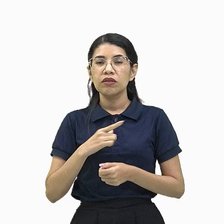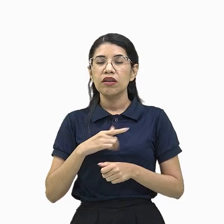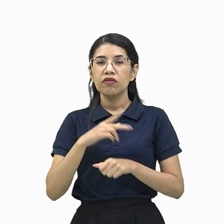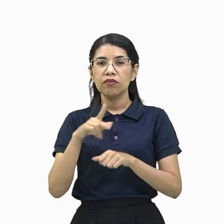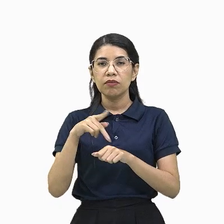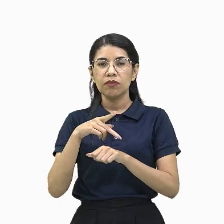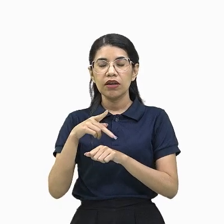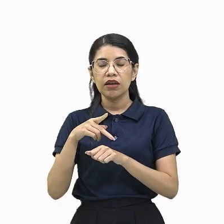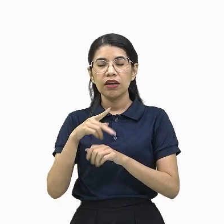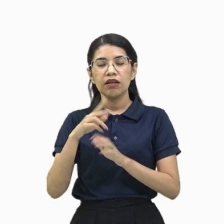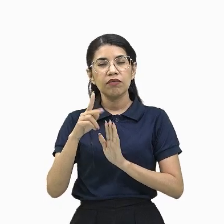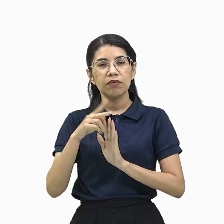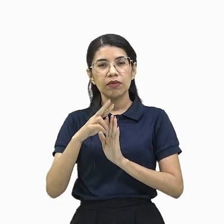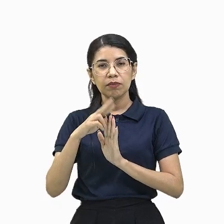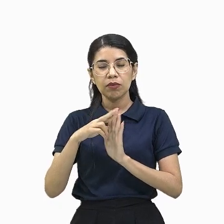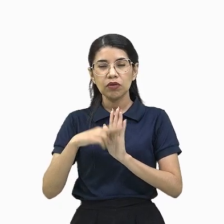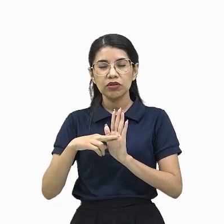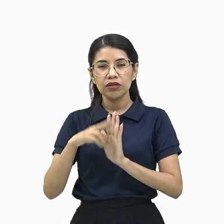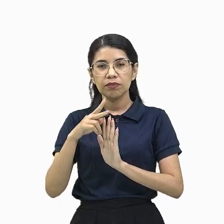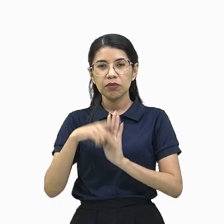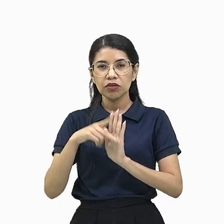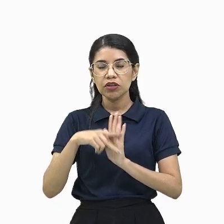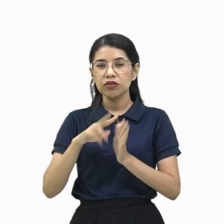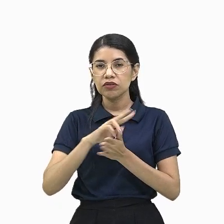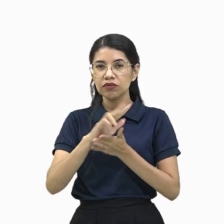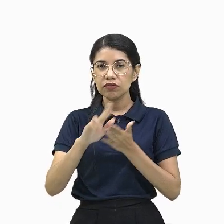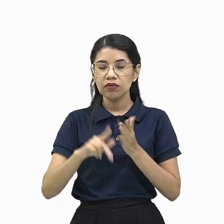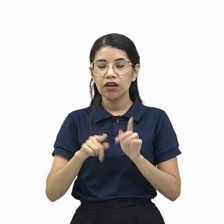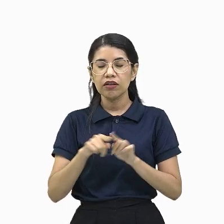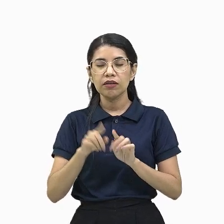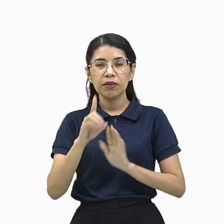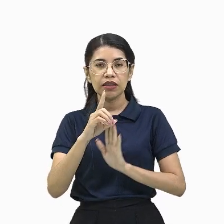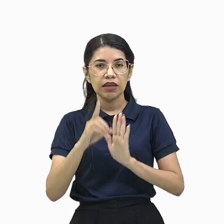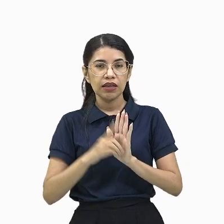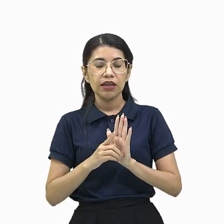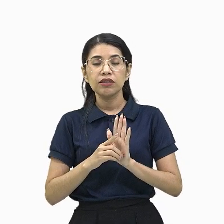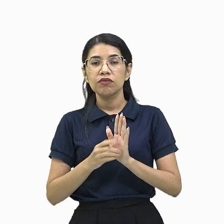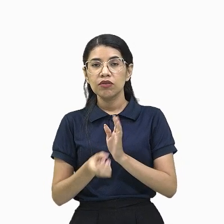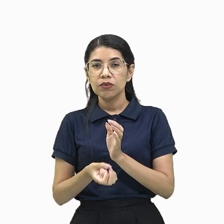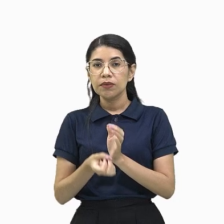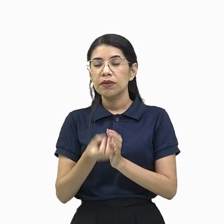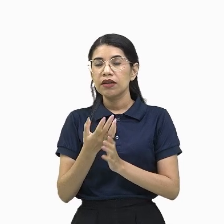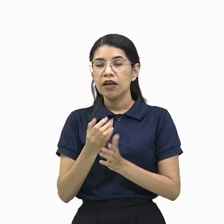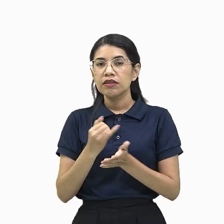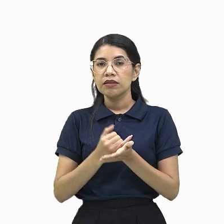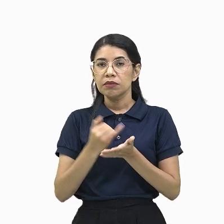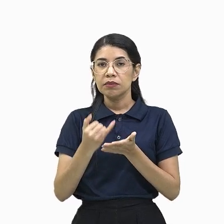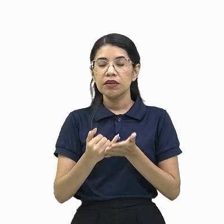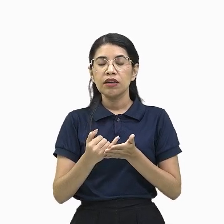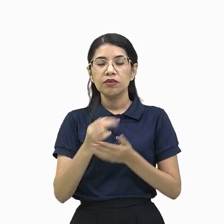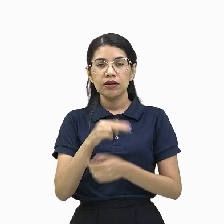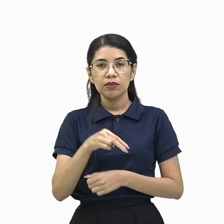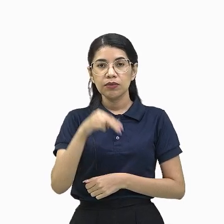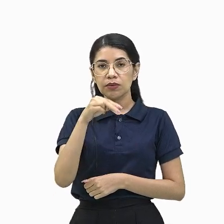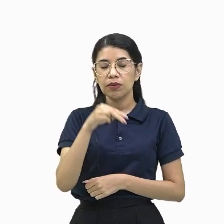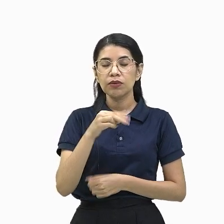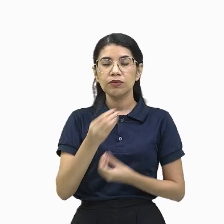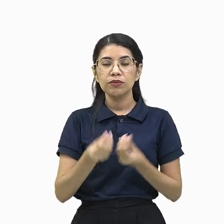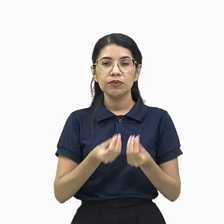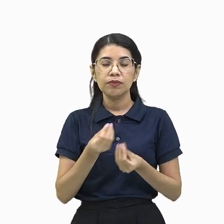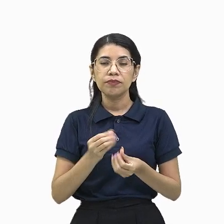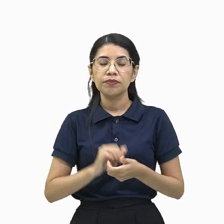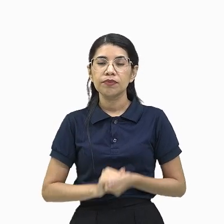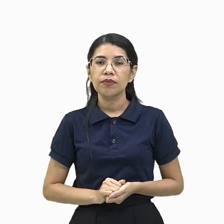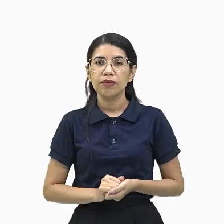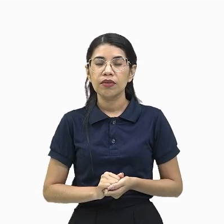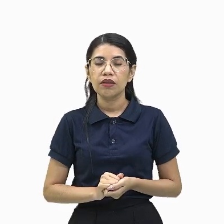medidas que foram tomadas, projetos, né, decretos também que foram implementados na região norte. E qual seria essa justificativa,